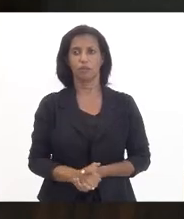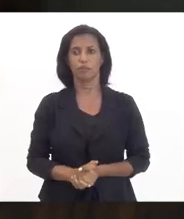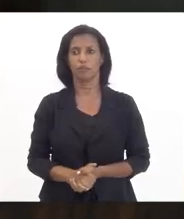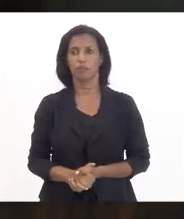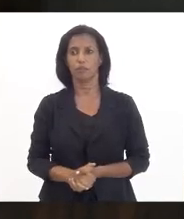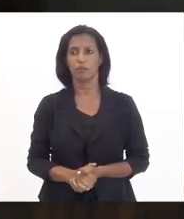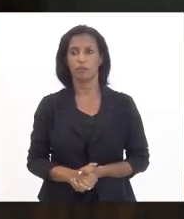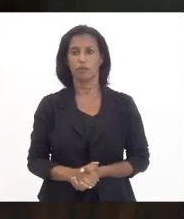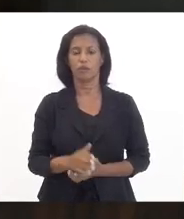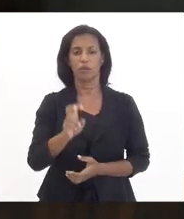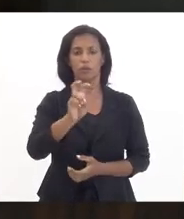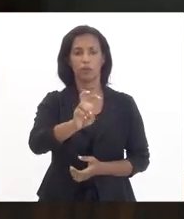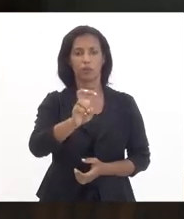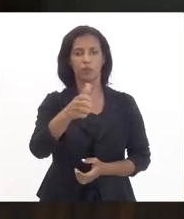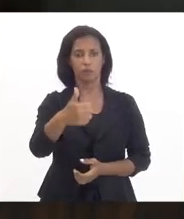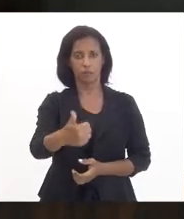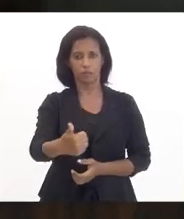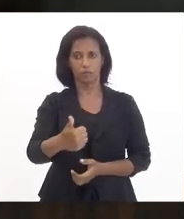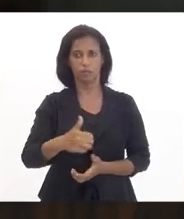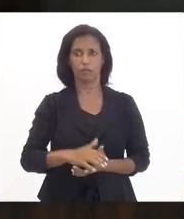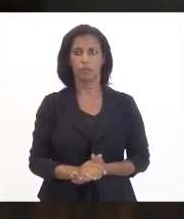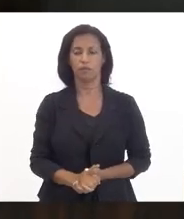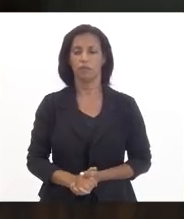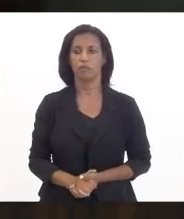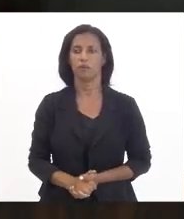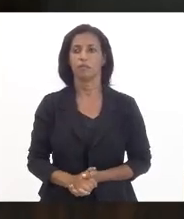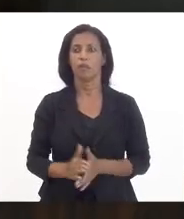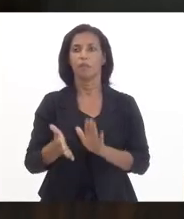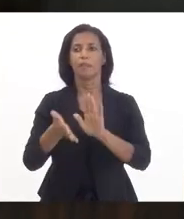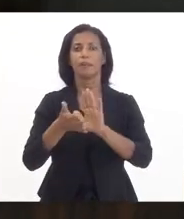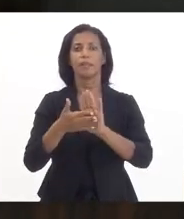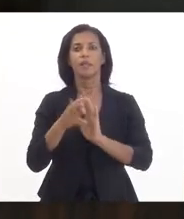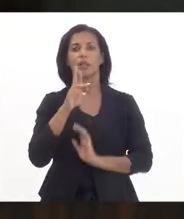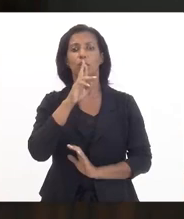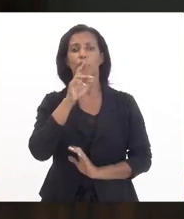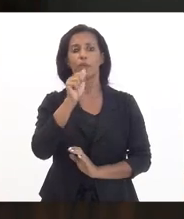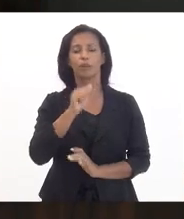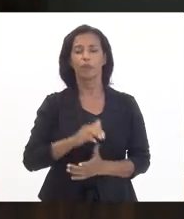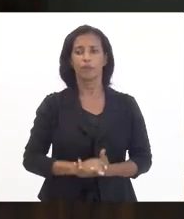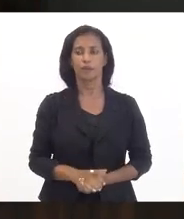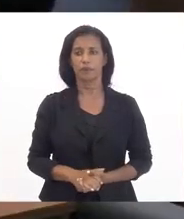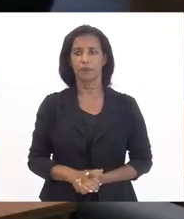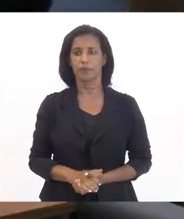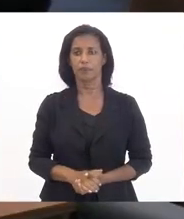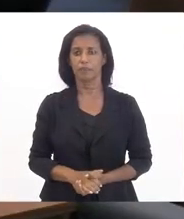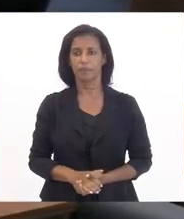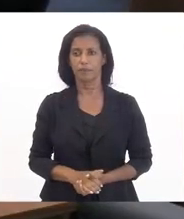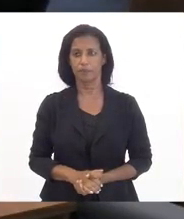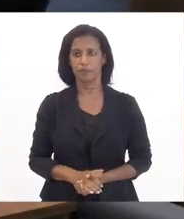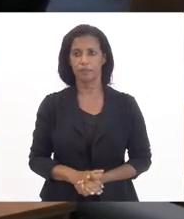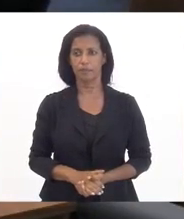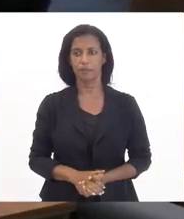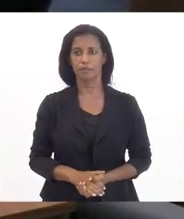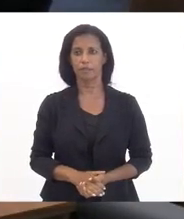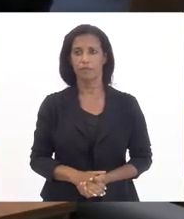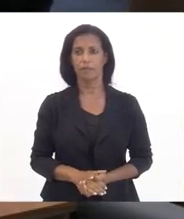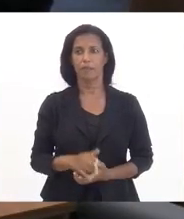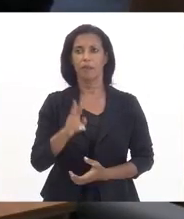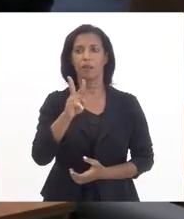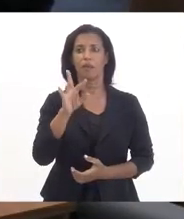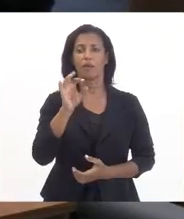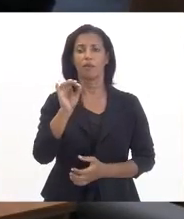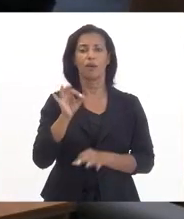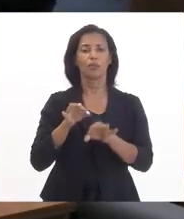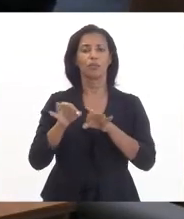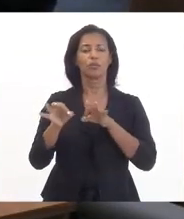do 51º. Então, vou colher os pareceres. Deputado Rodrigo Amorim, onde anda? Mudou o parecer? Veto total aposto